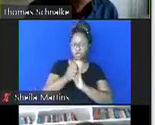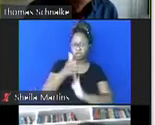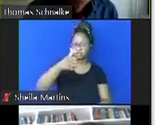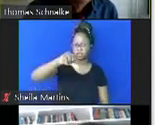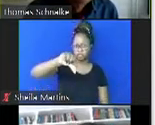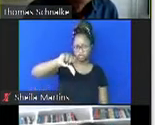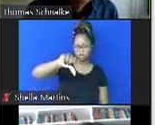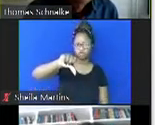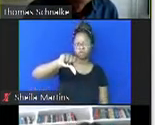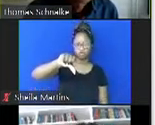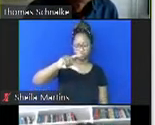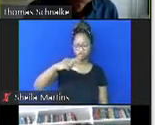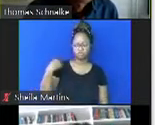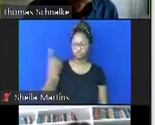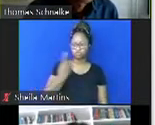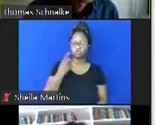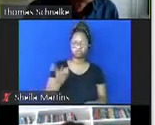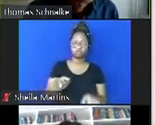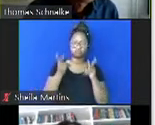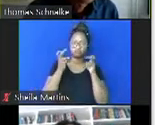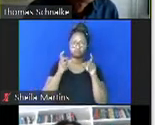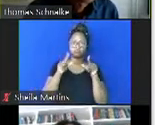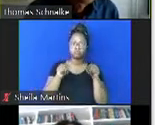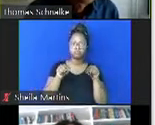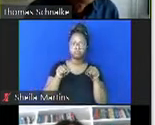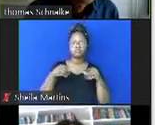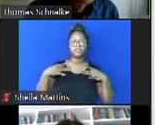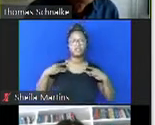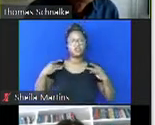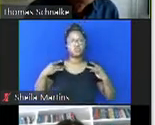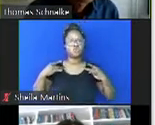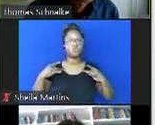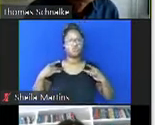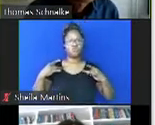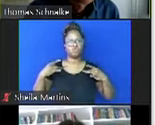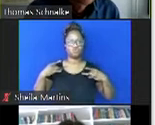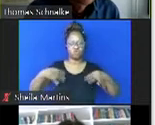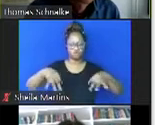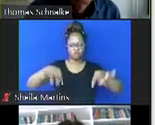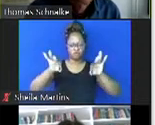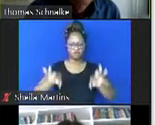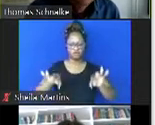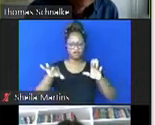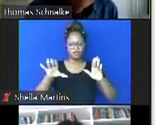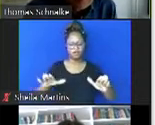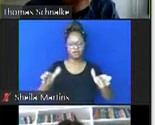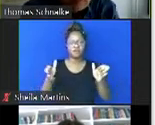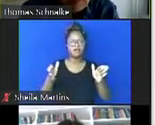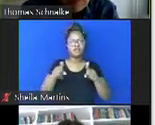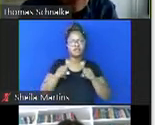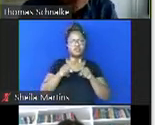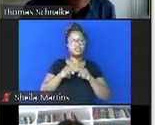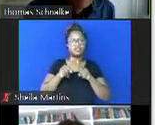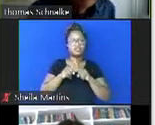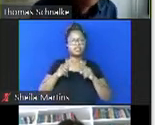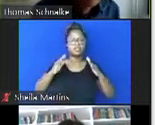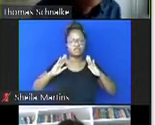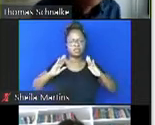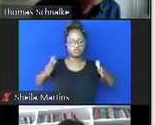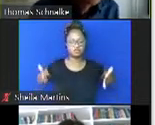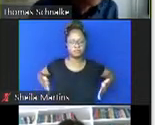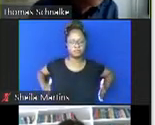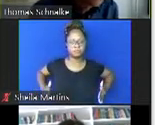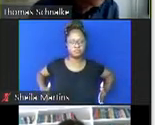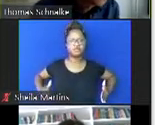onde nós vemos aqui as roupas, o enquadramento no torso, no tronco, aqui